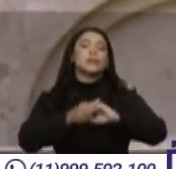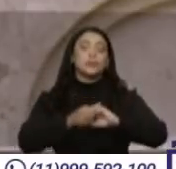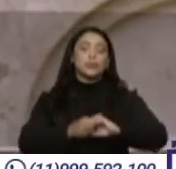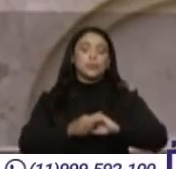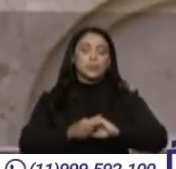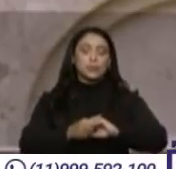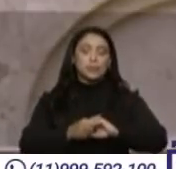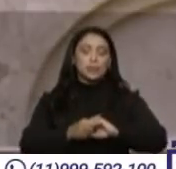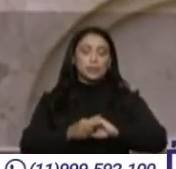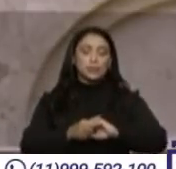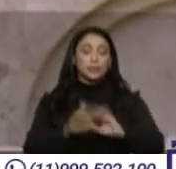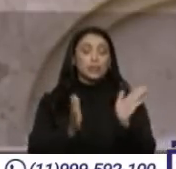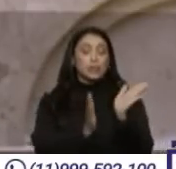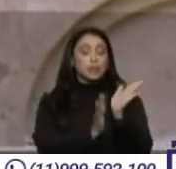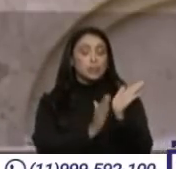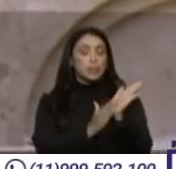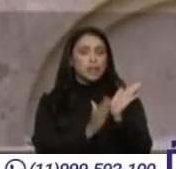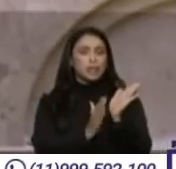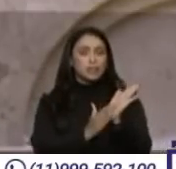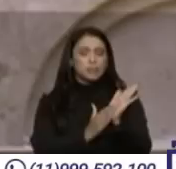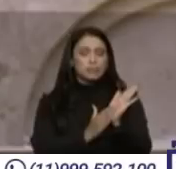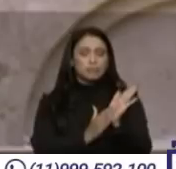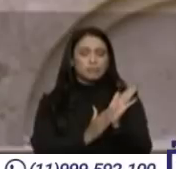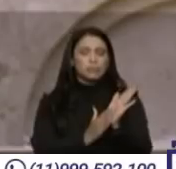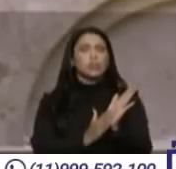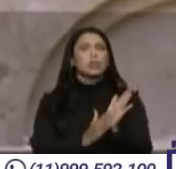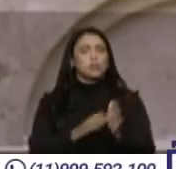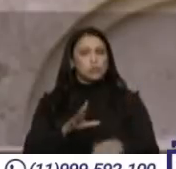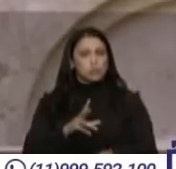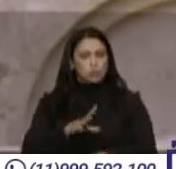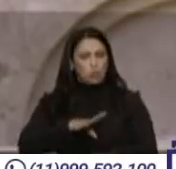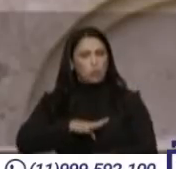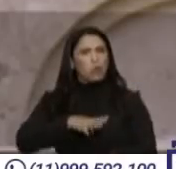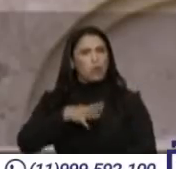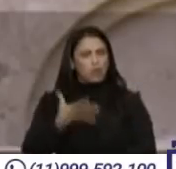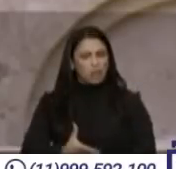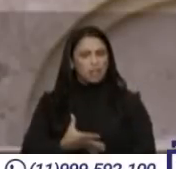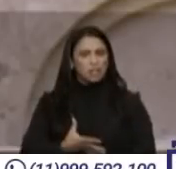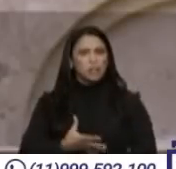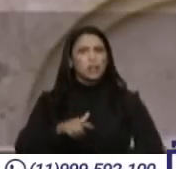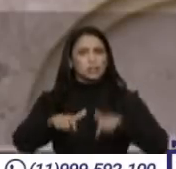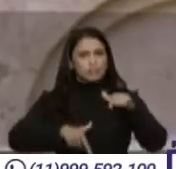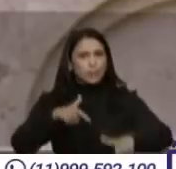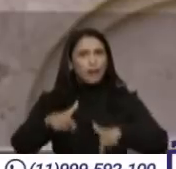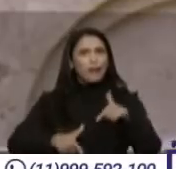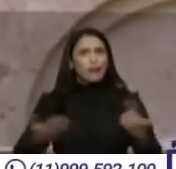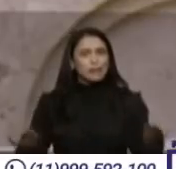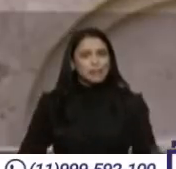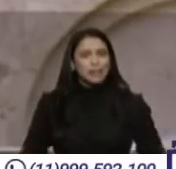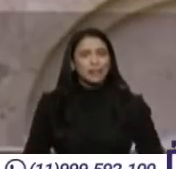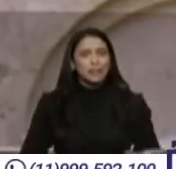cumprimento e parabenizo os bravos, leais e dedicados servidores